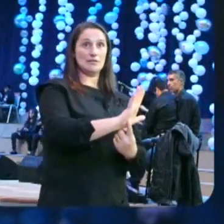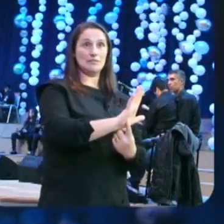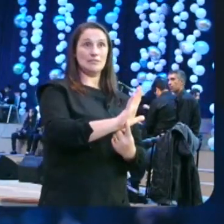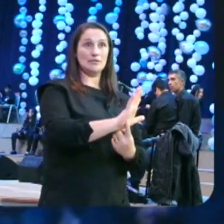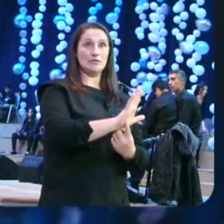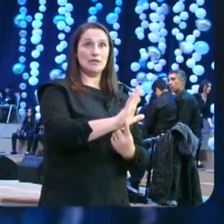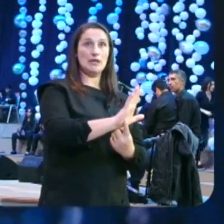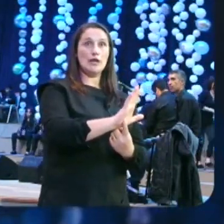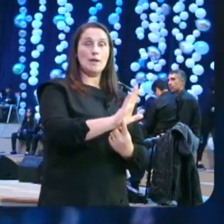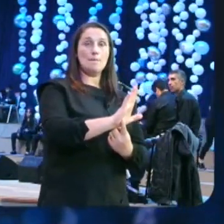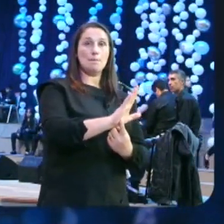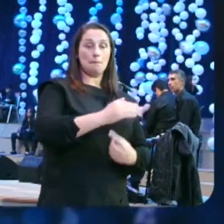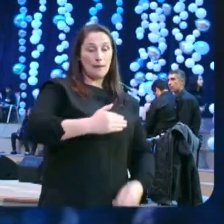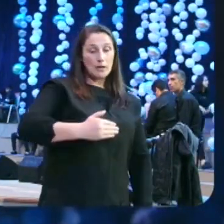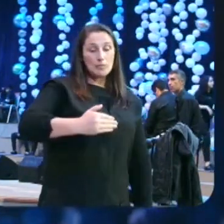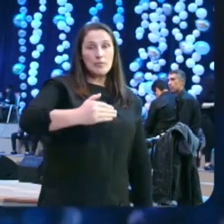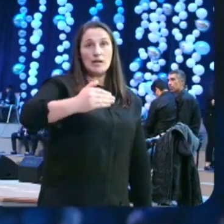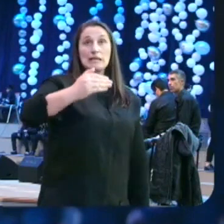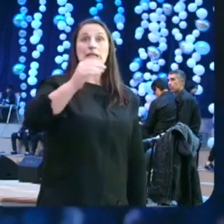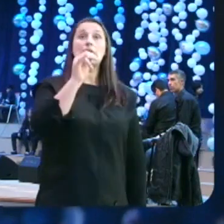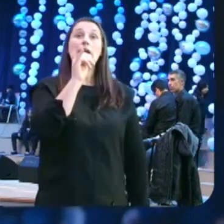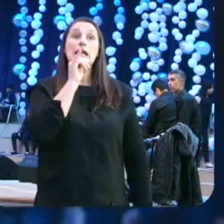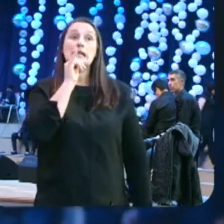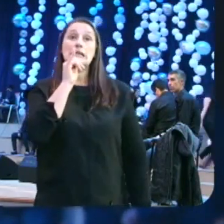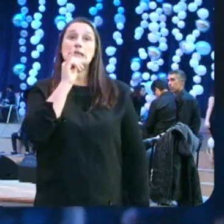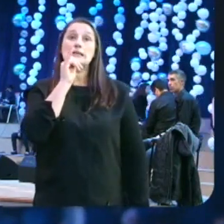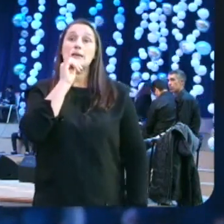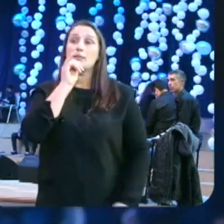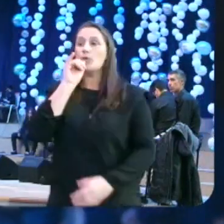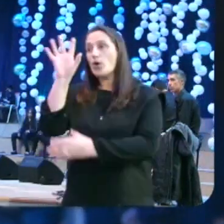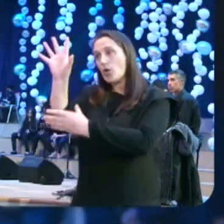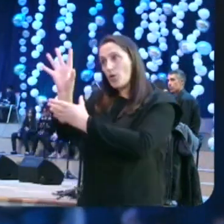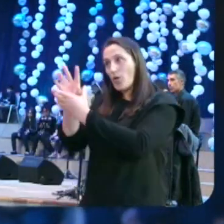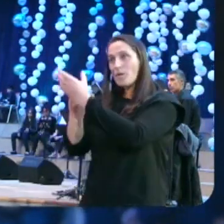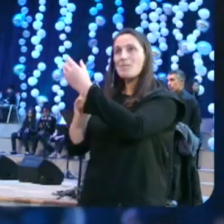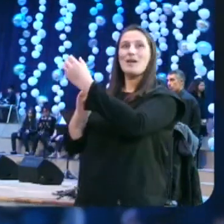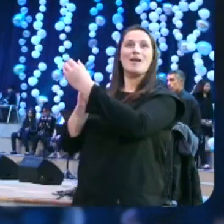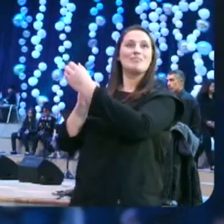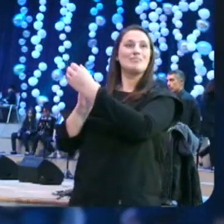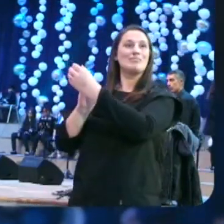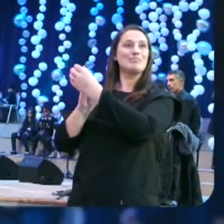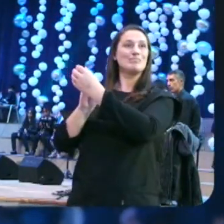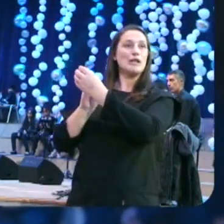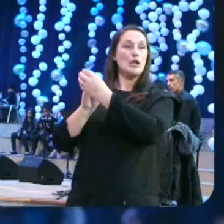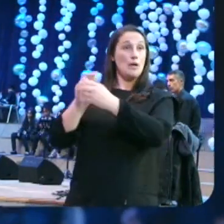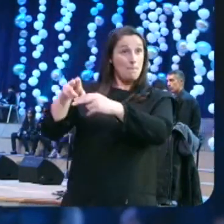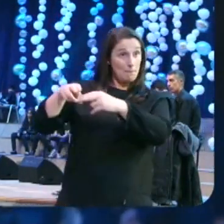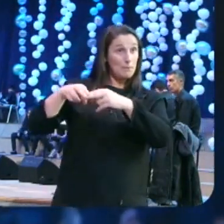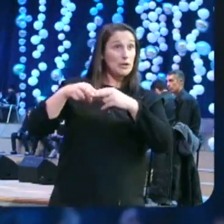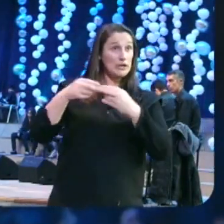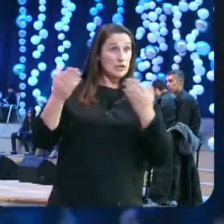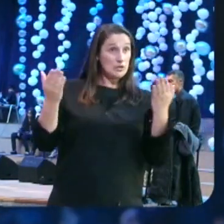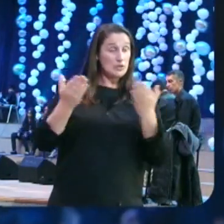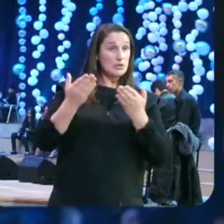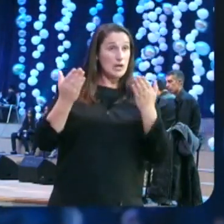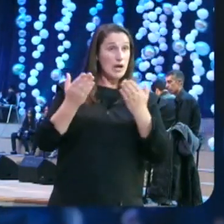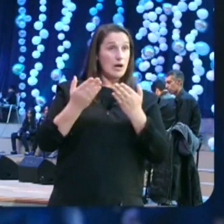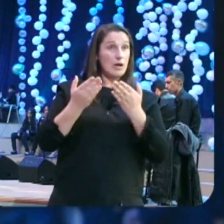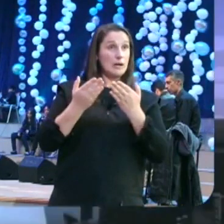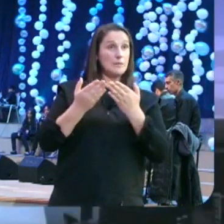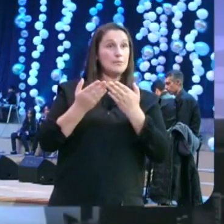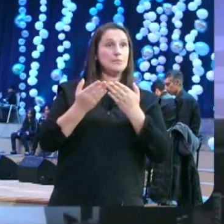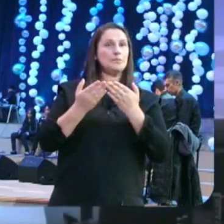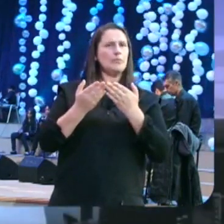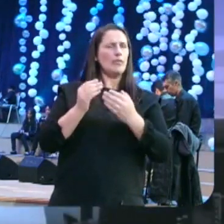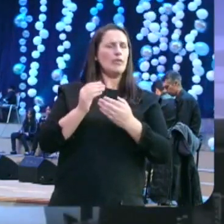um modelo de paternidade que a gente pode imitar. Por isso eu queria olhar para alguns dos aspectos